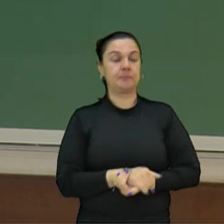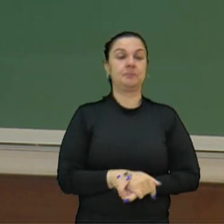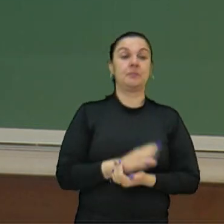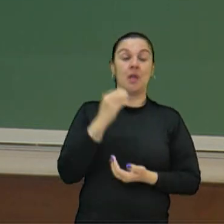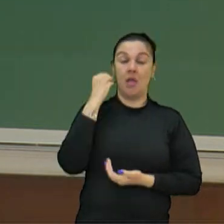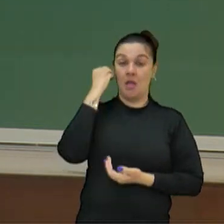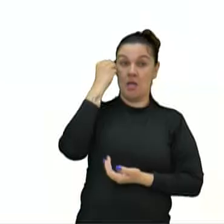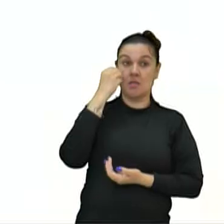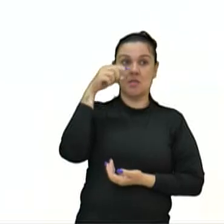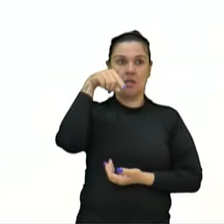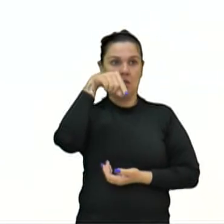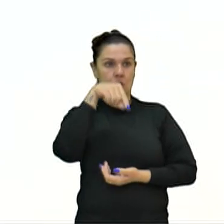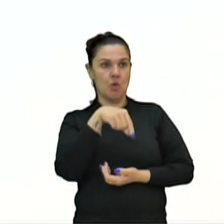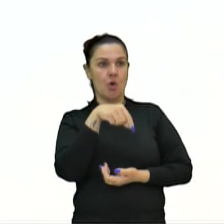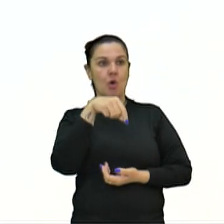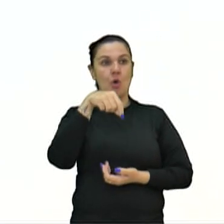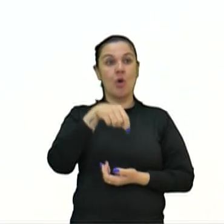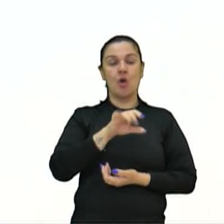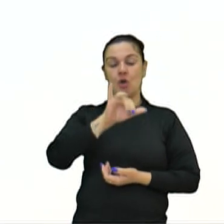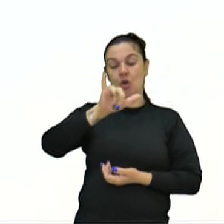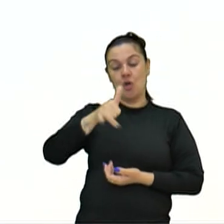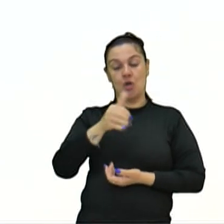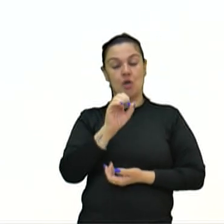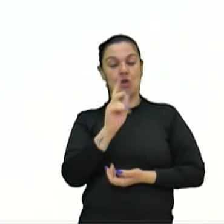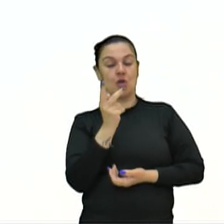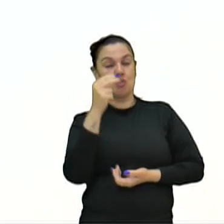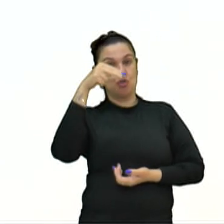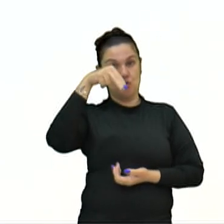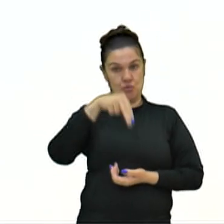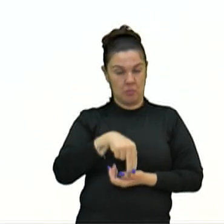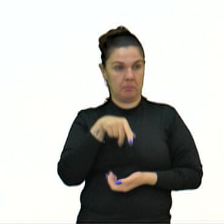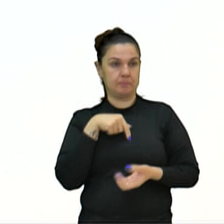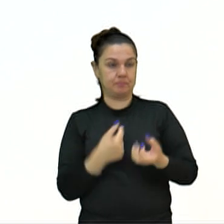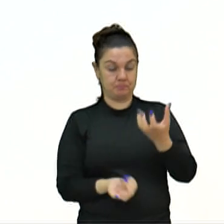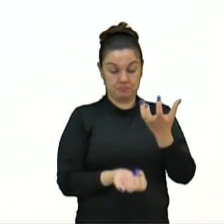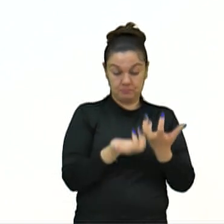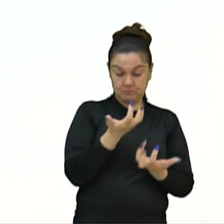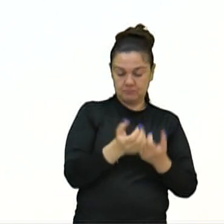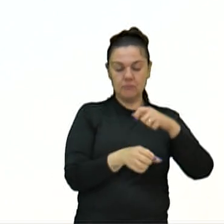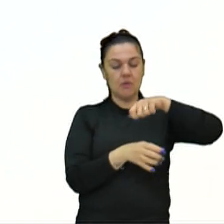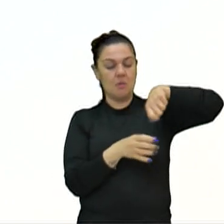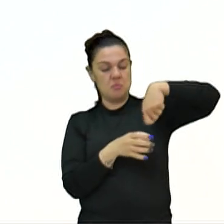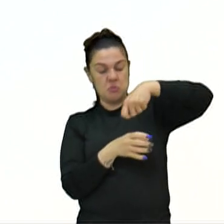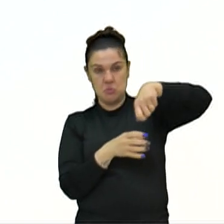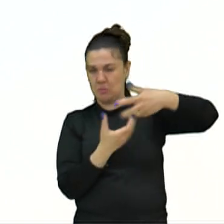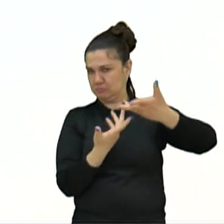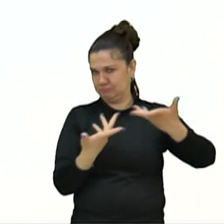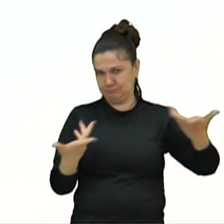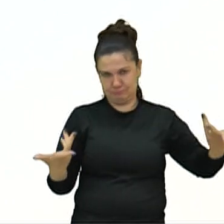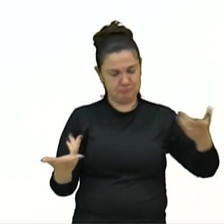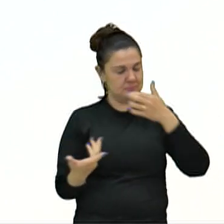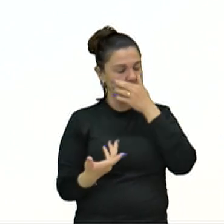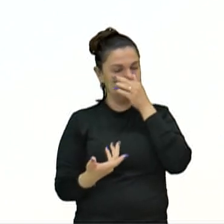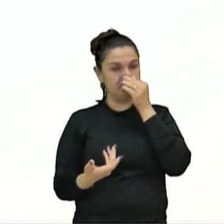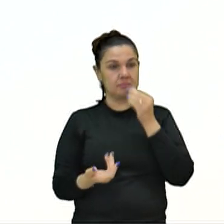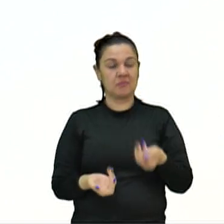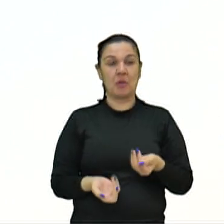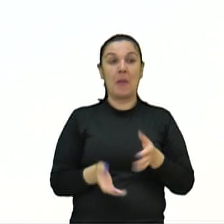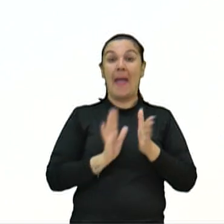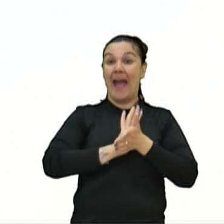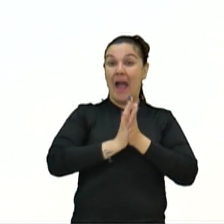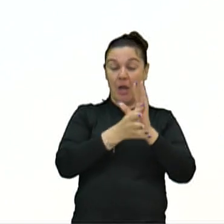experiência aqui do John Needham, o que ele fez? Ele aqueceu um caldo nutritivo aqui para matar todos